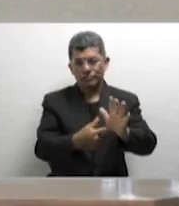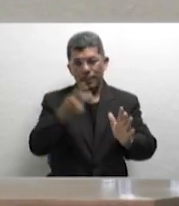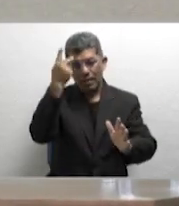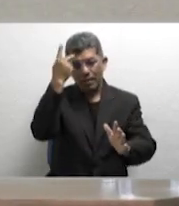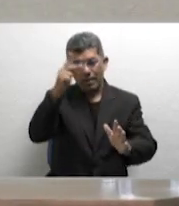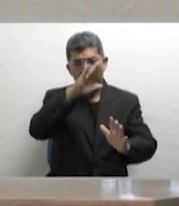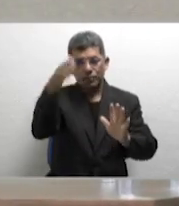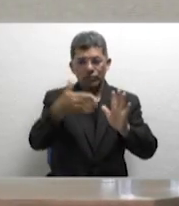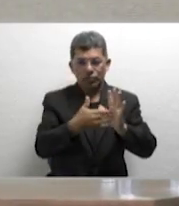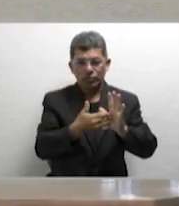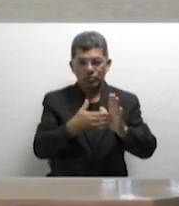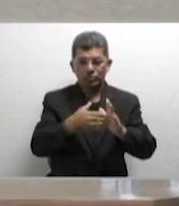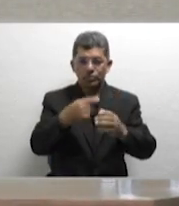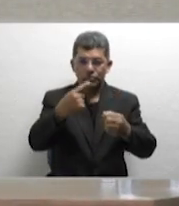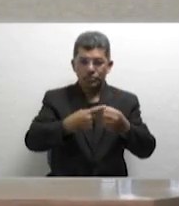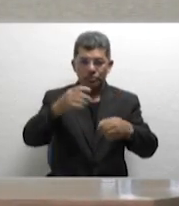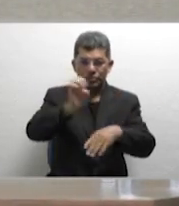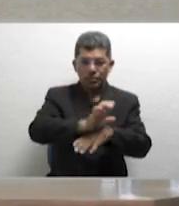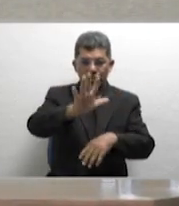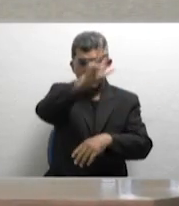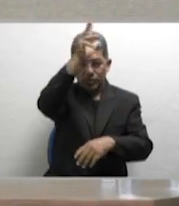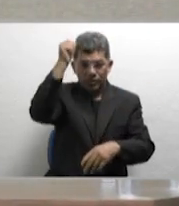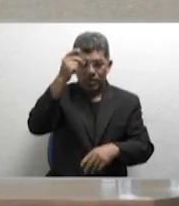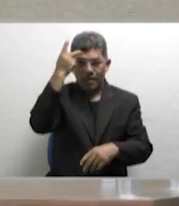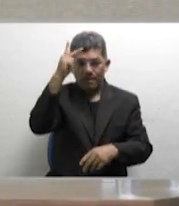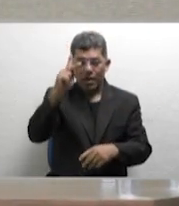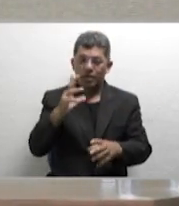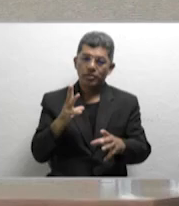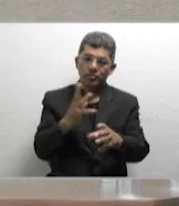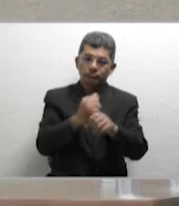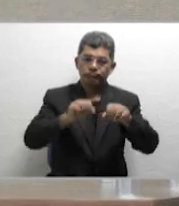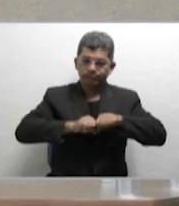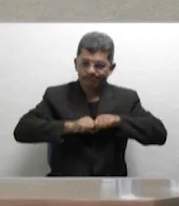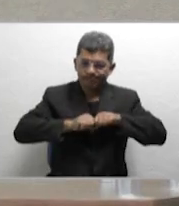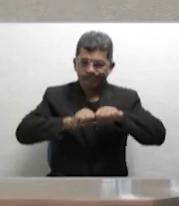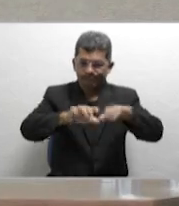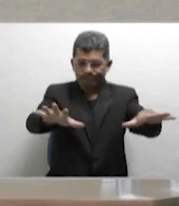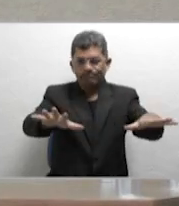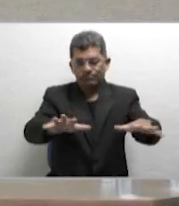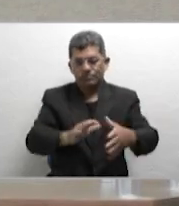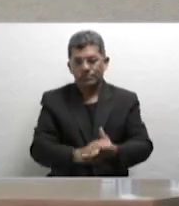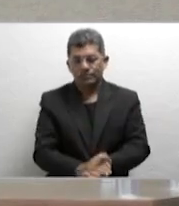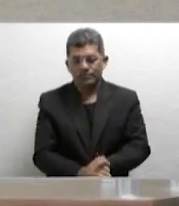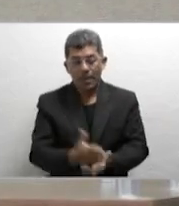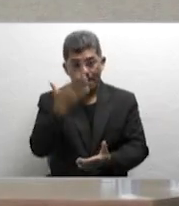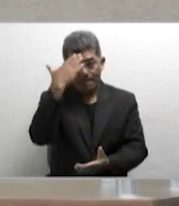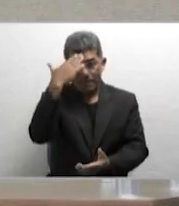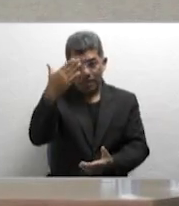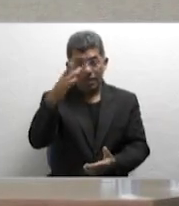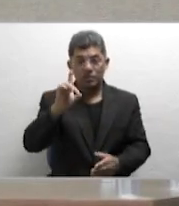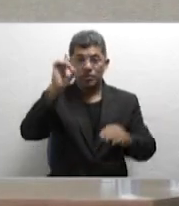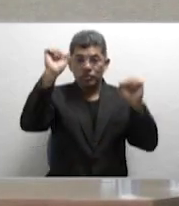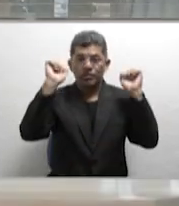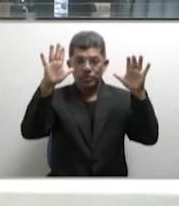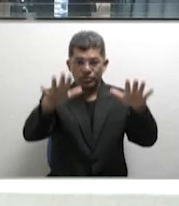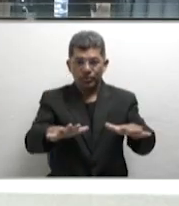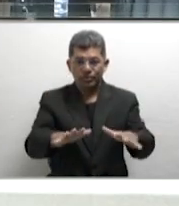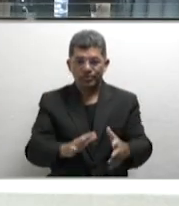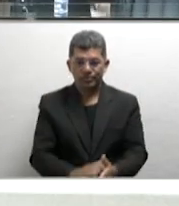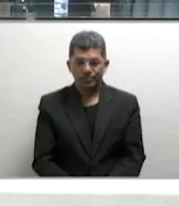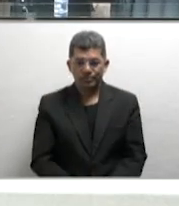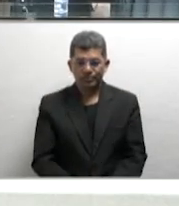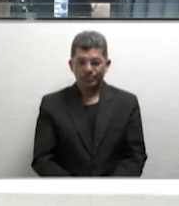os municípios do Estado do Amazonas para multiplicá-la naquilo que for pertinente. Obrigado, Deus nos abençoe.